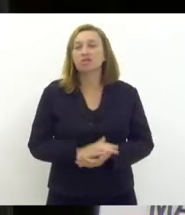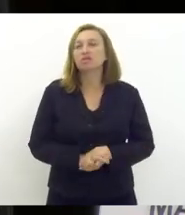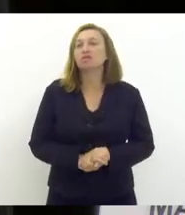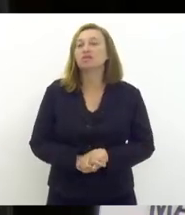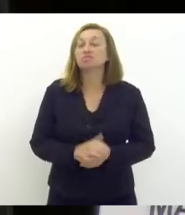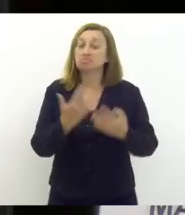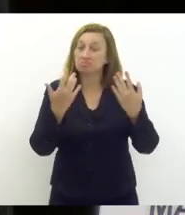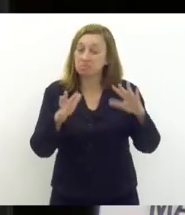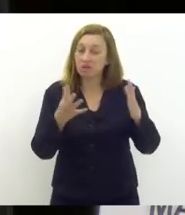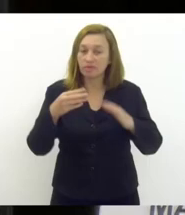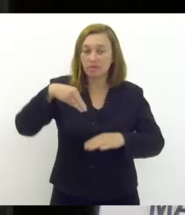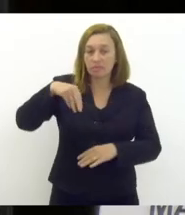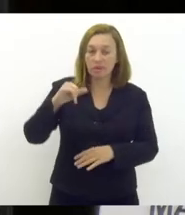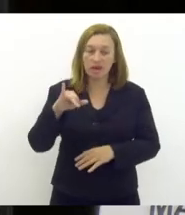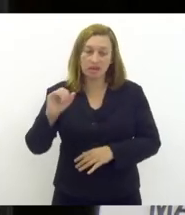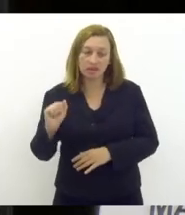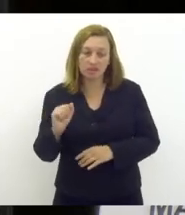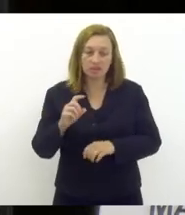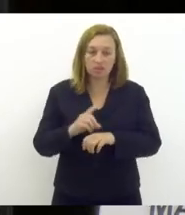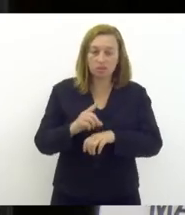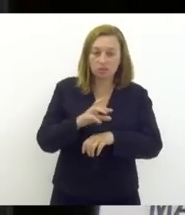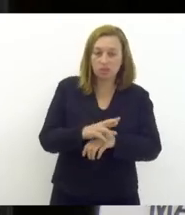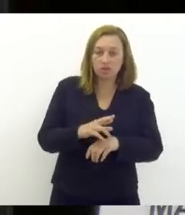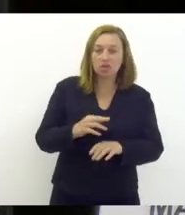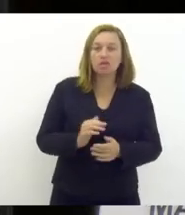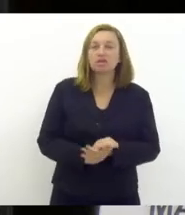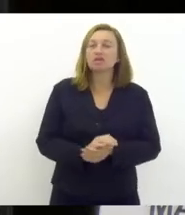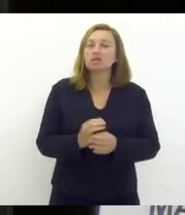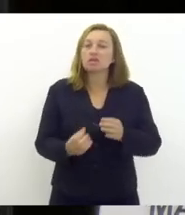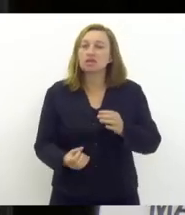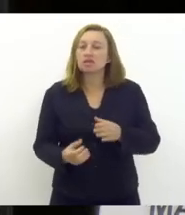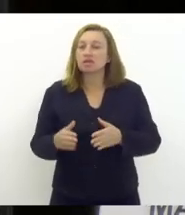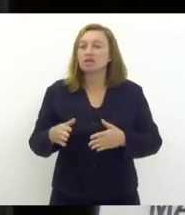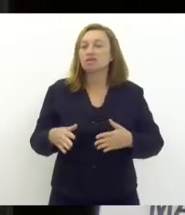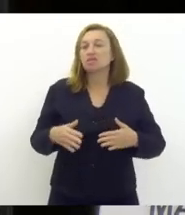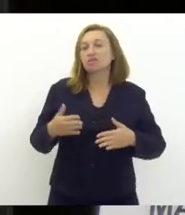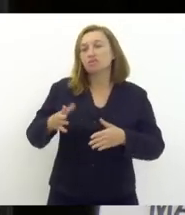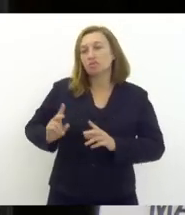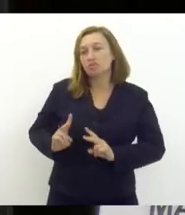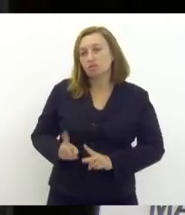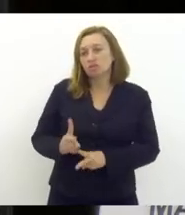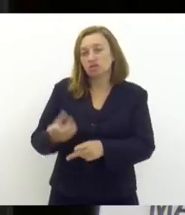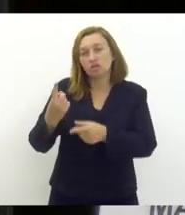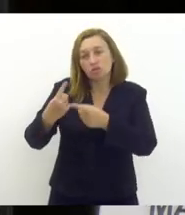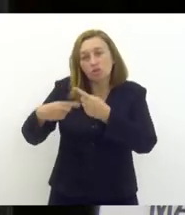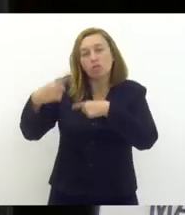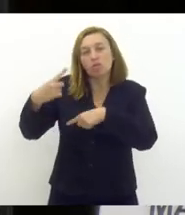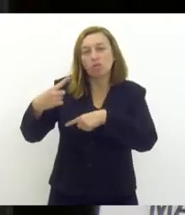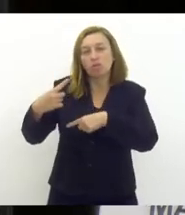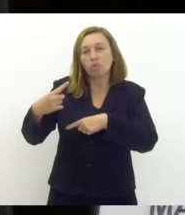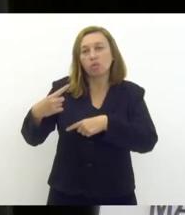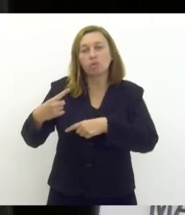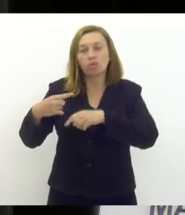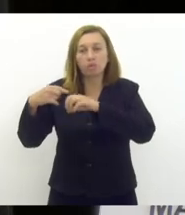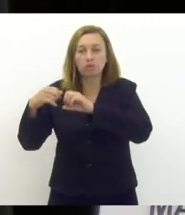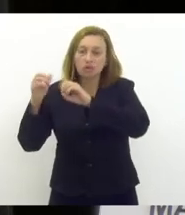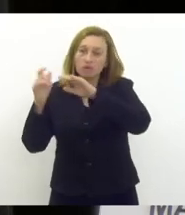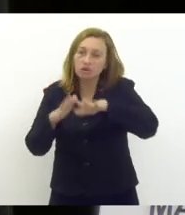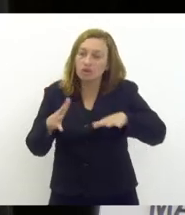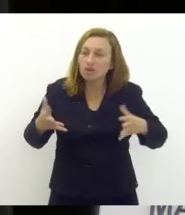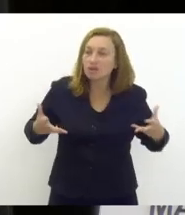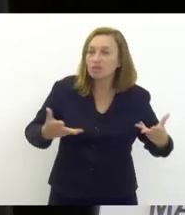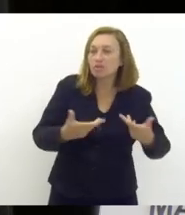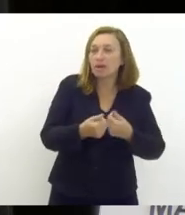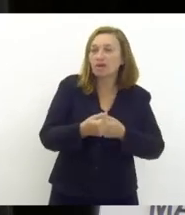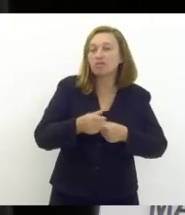os meus parabéns né desejar ela continue trilhando esse caminho de sucesso né esse caminho de luz né nesse Trabalho maravilhoso que